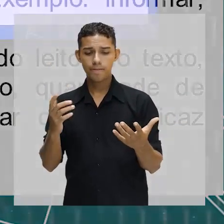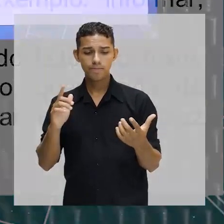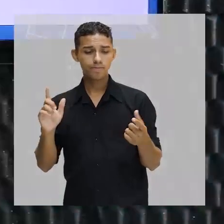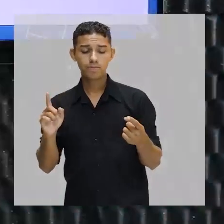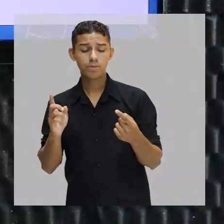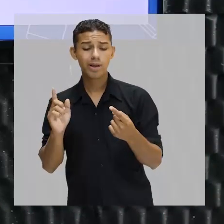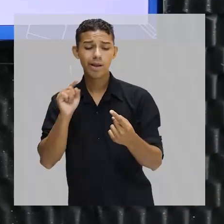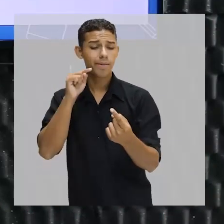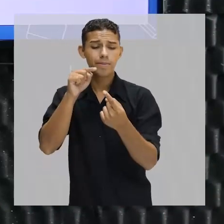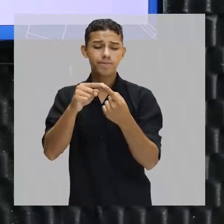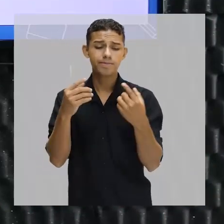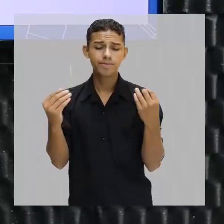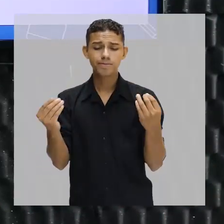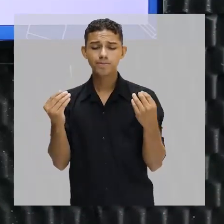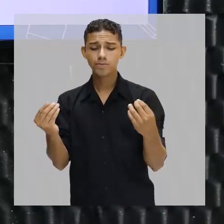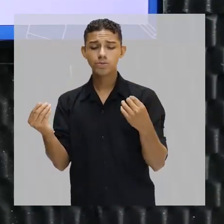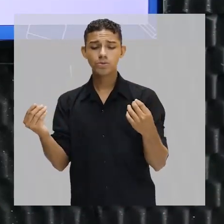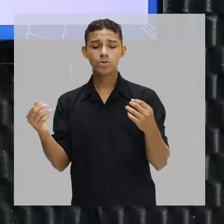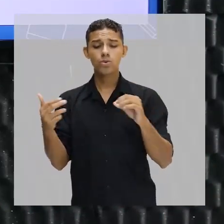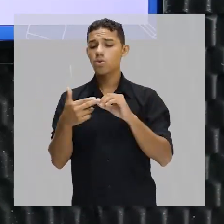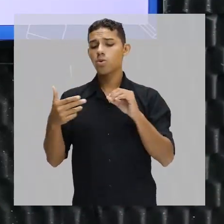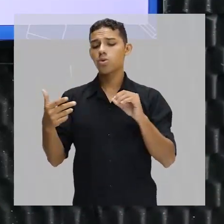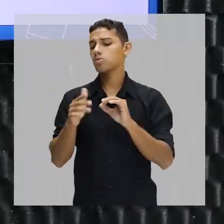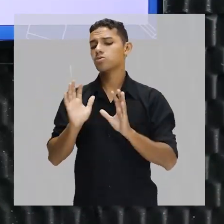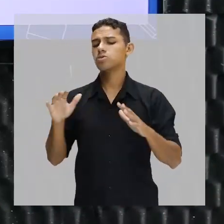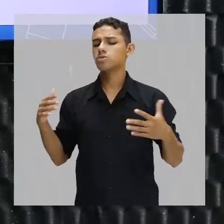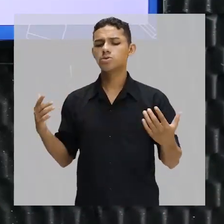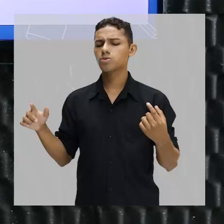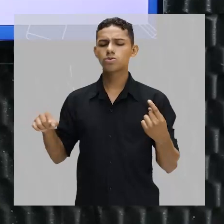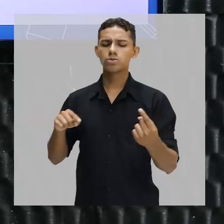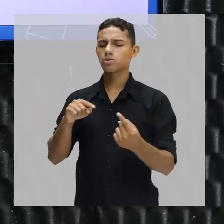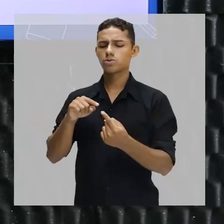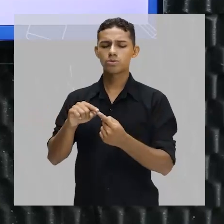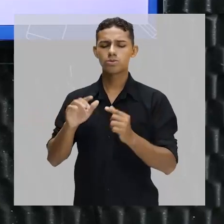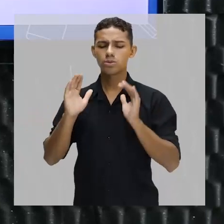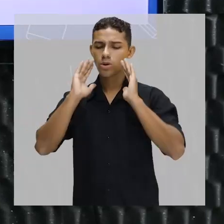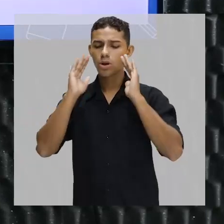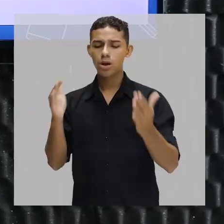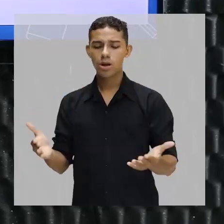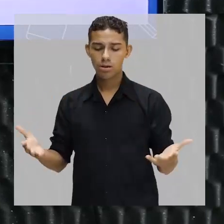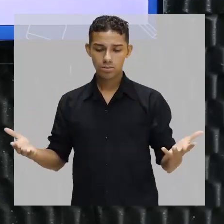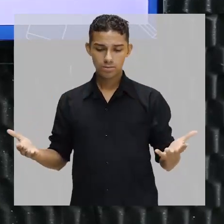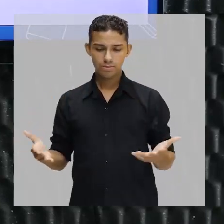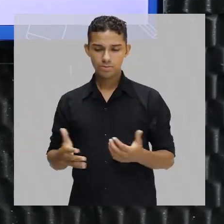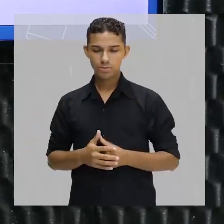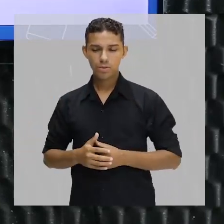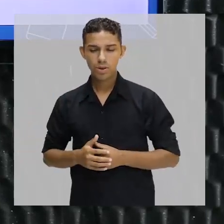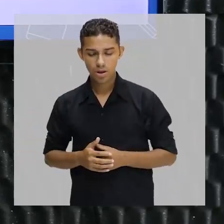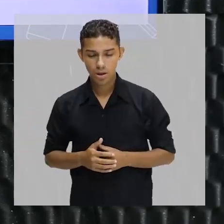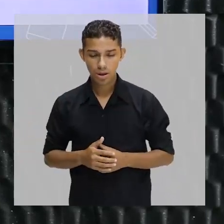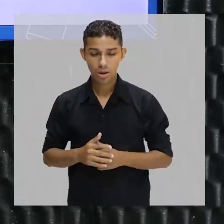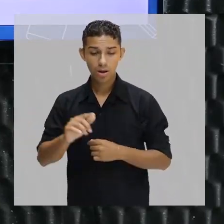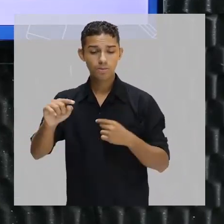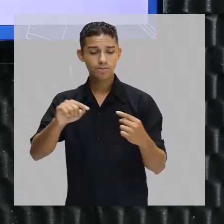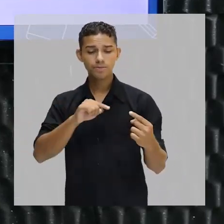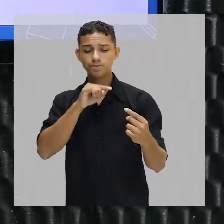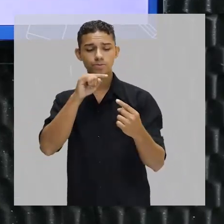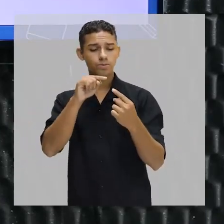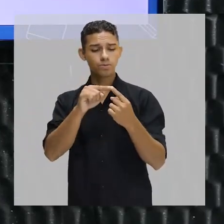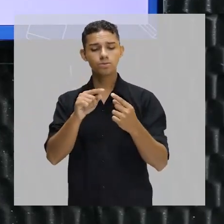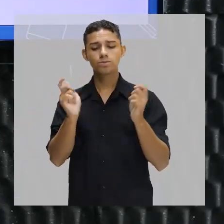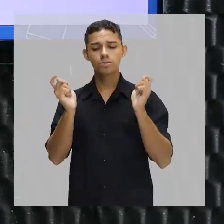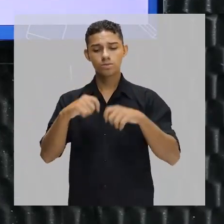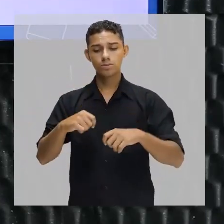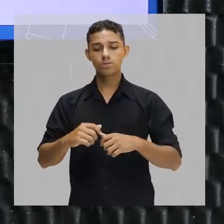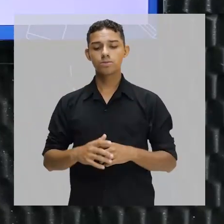que esse texto foi escrito? O que eu quero passar com esse texto? No caso, o objetivo que o gênero